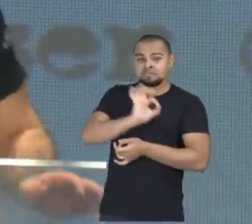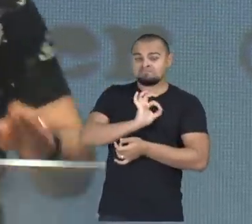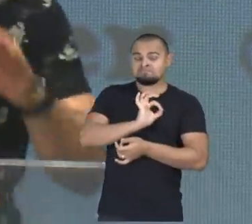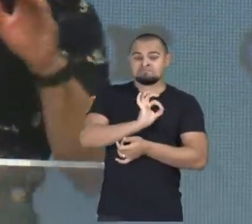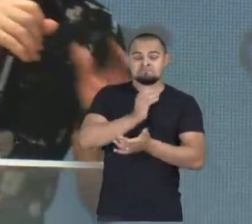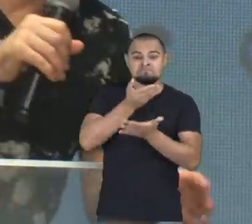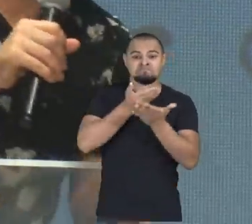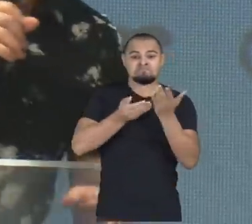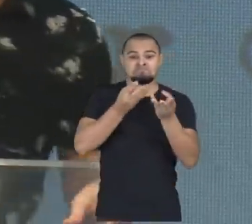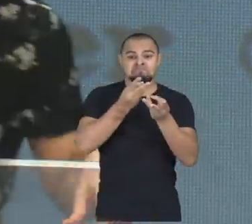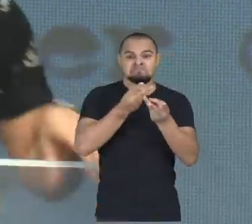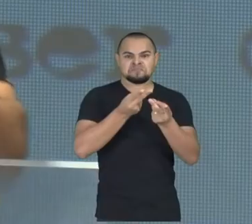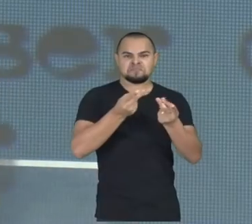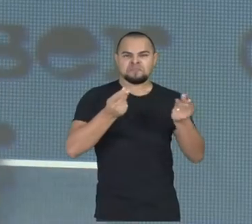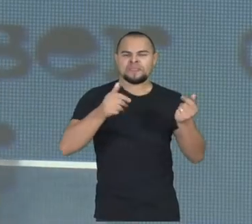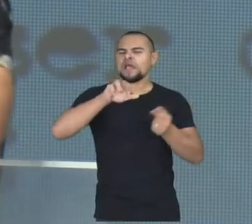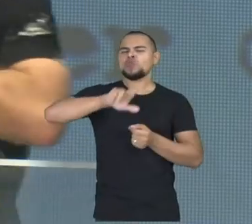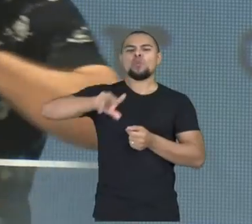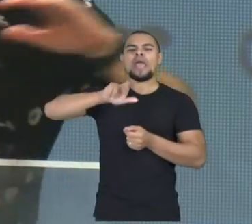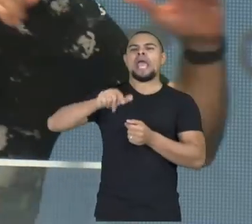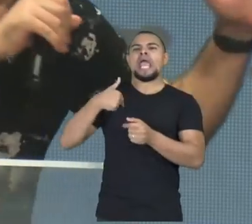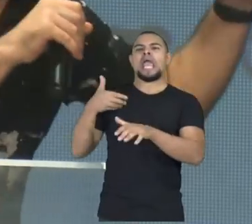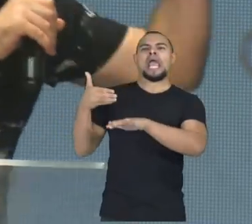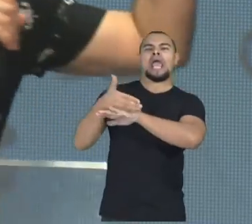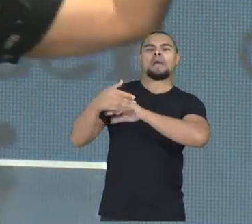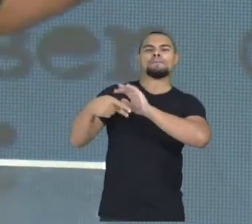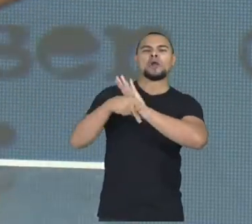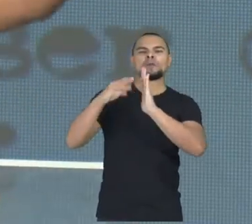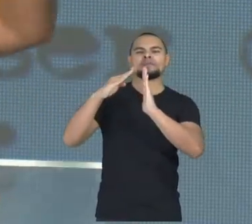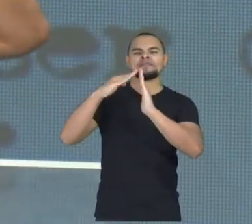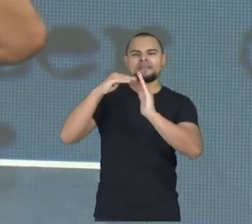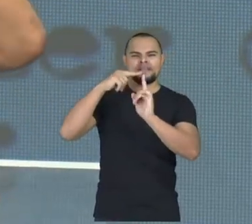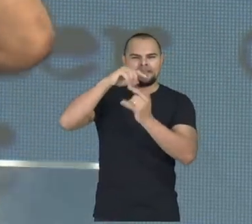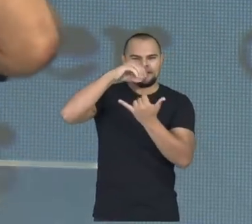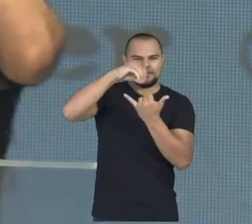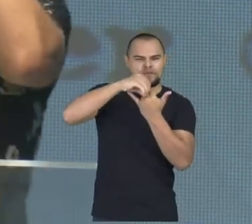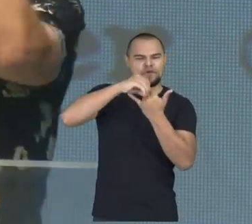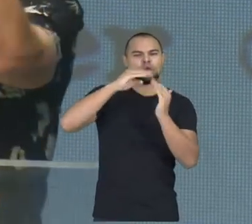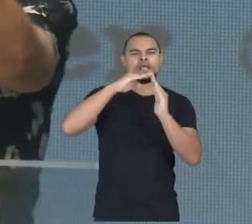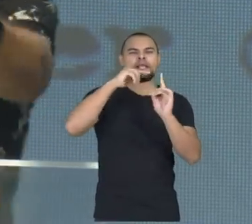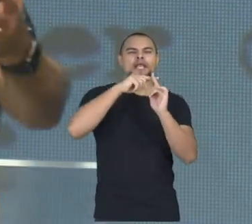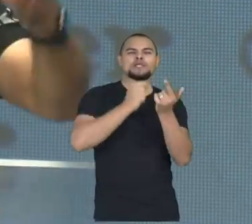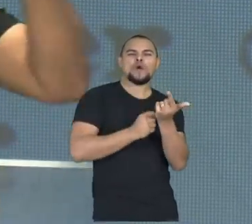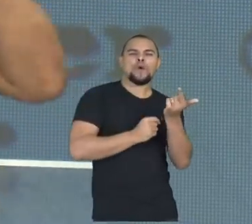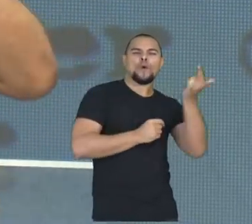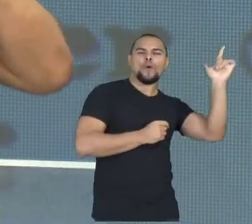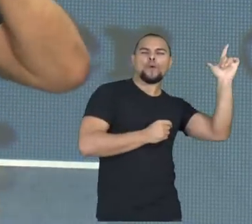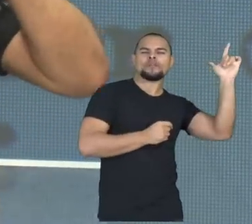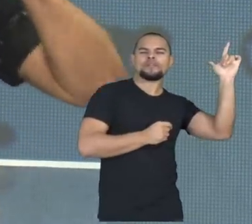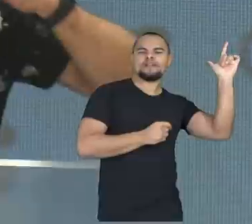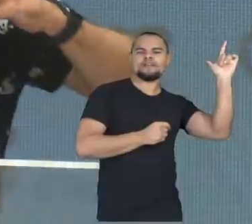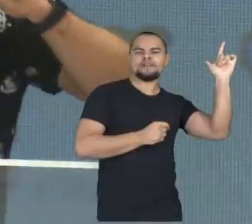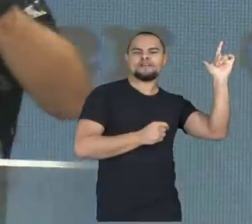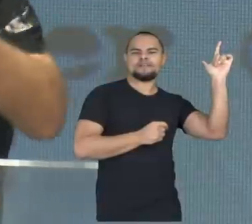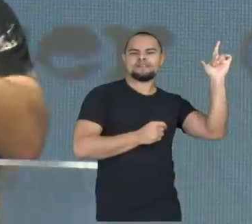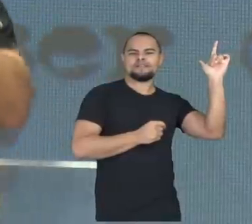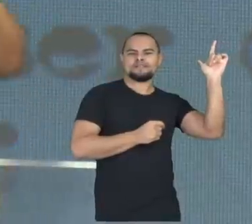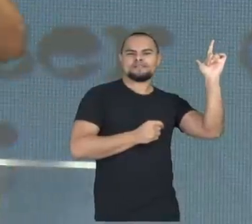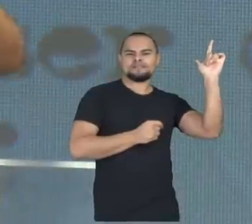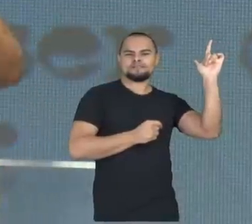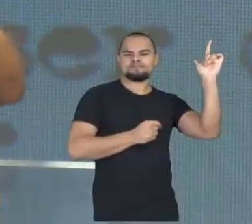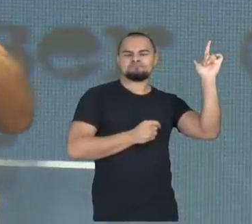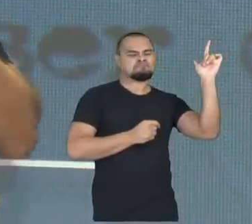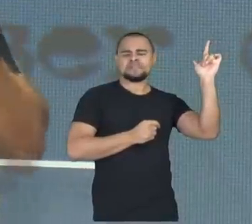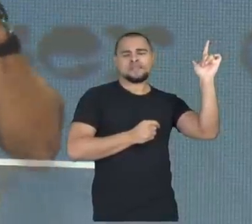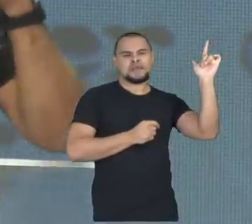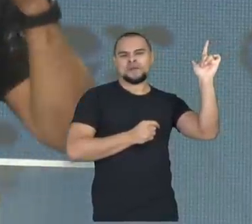Isso não é ser da Cidade Viva, ou da igreja aqui da esquina, ou da outra rua, como se isso